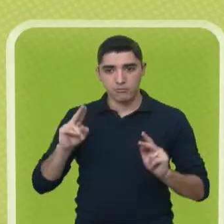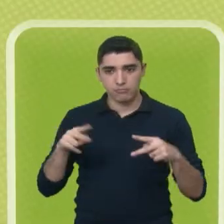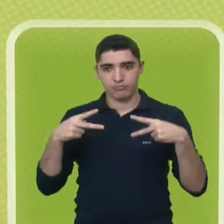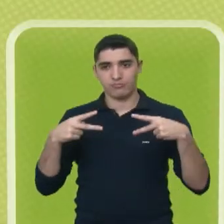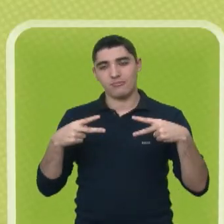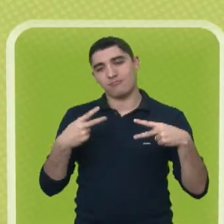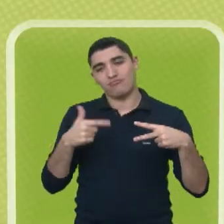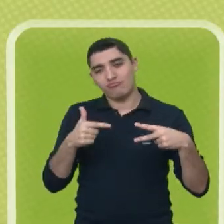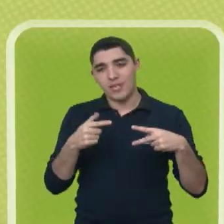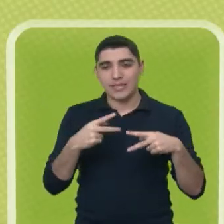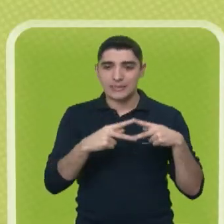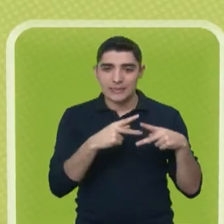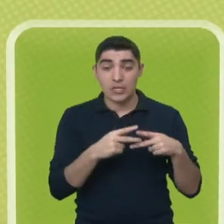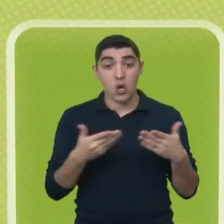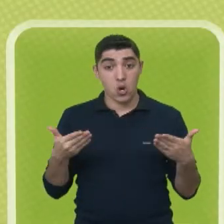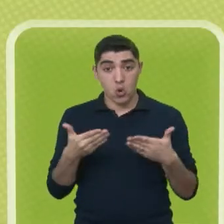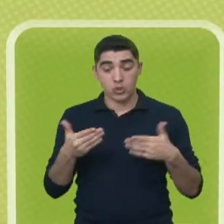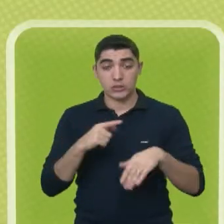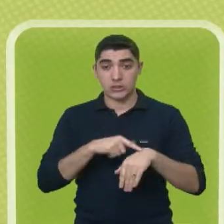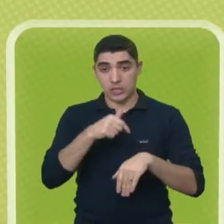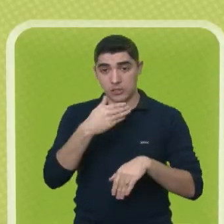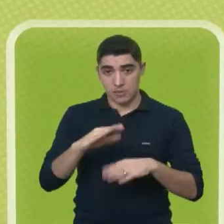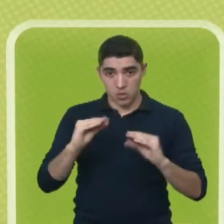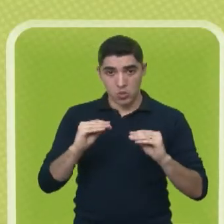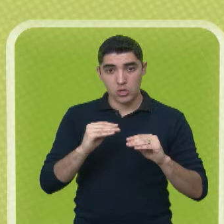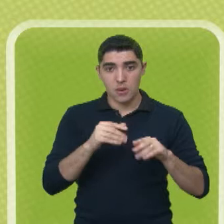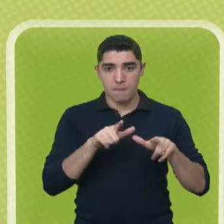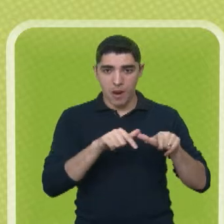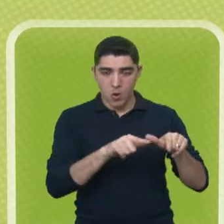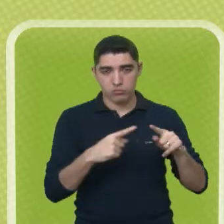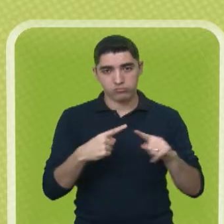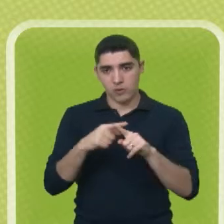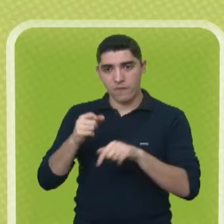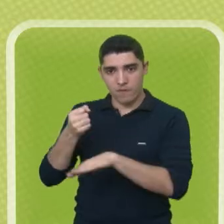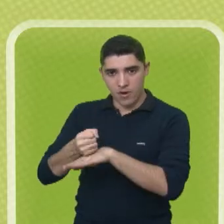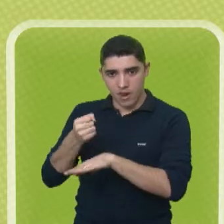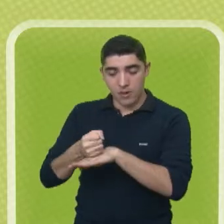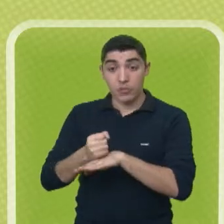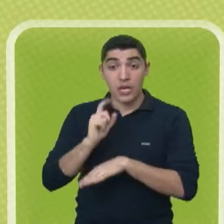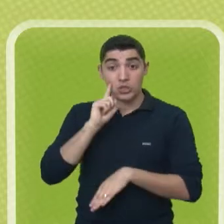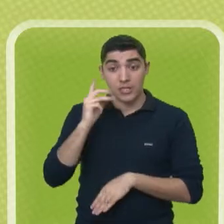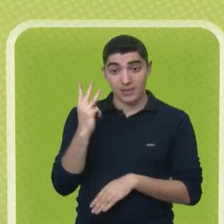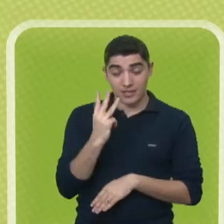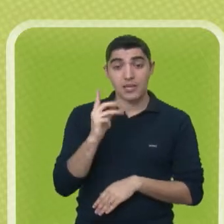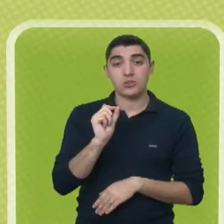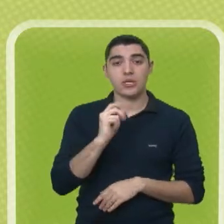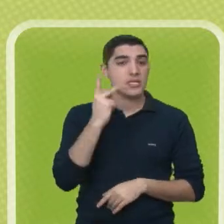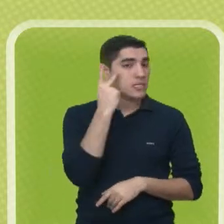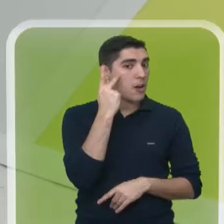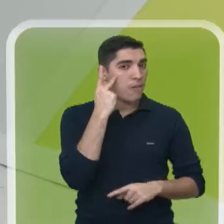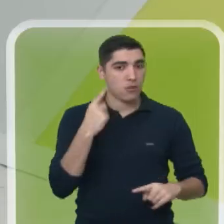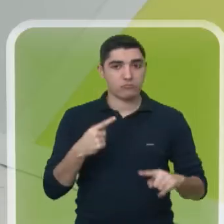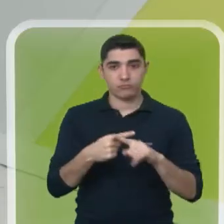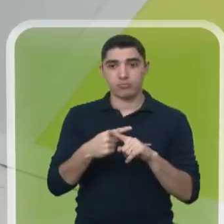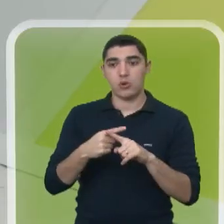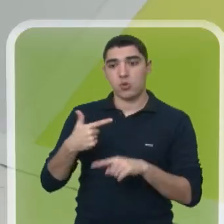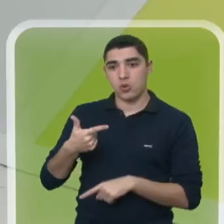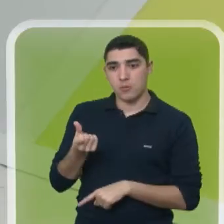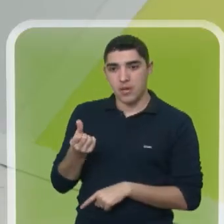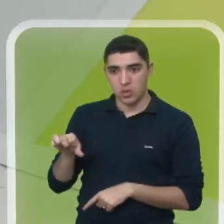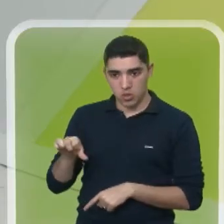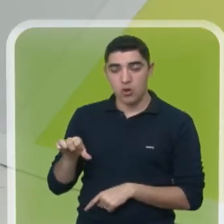não tem o São José. Hoje, 7h30 da noite, tem Bauru e Franca. No dia 3, às 20 horas, tem São Paulo e Pinheiros, jogo 1